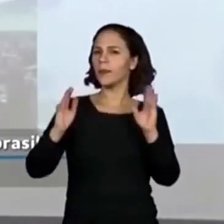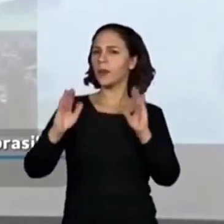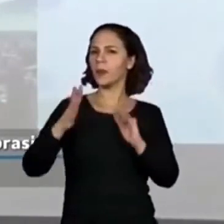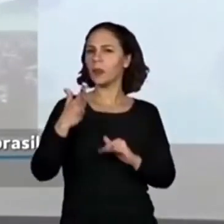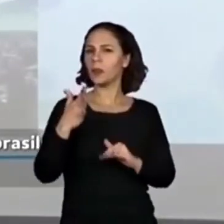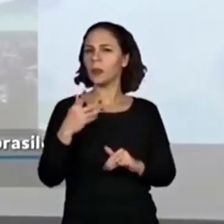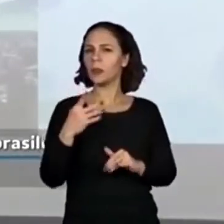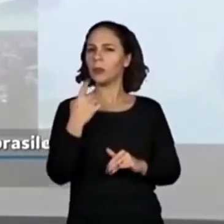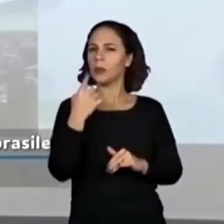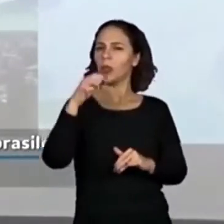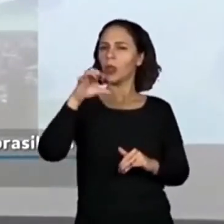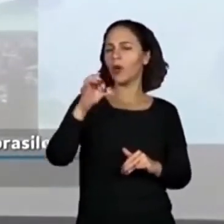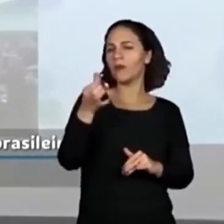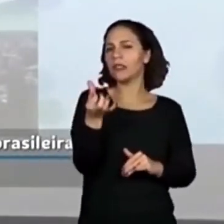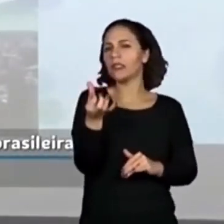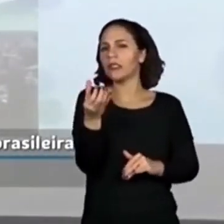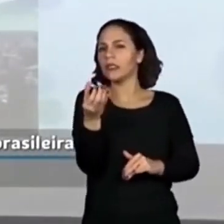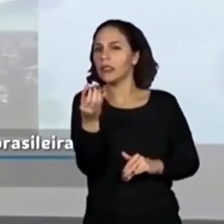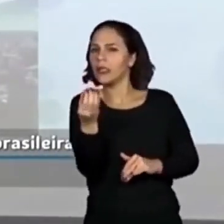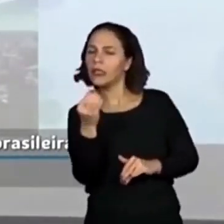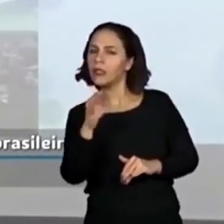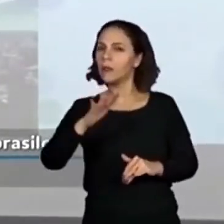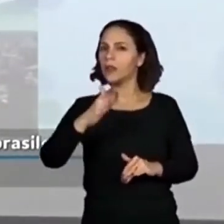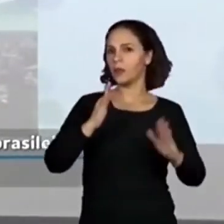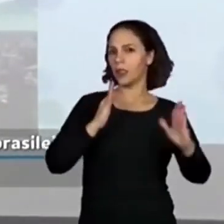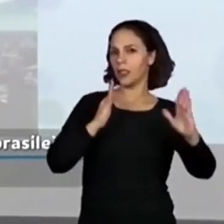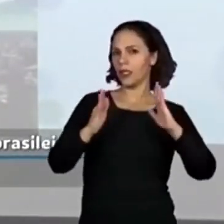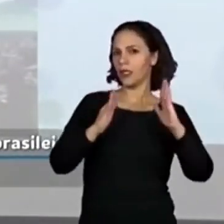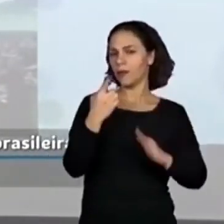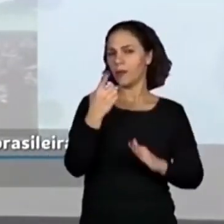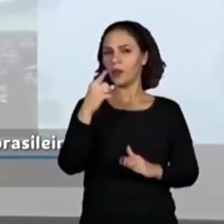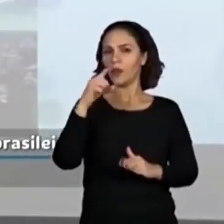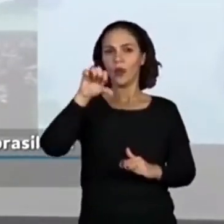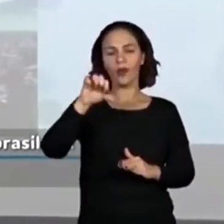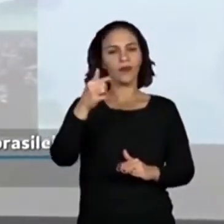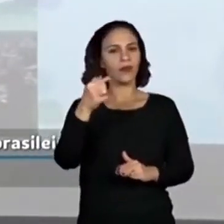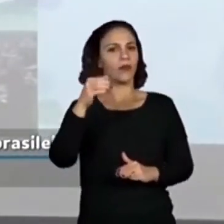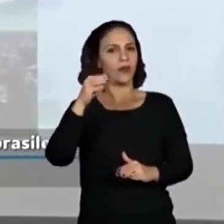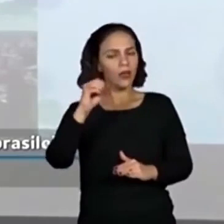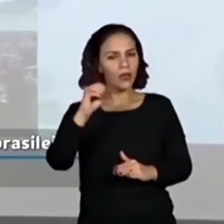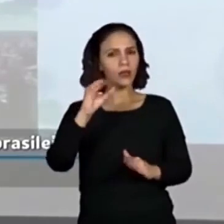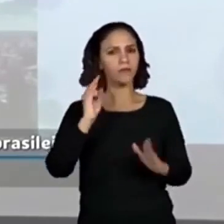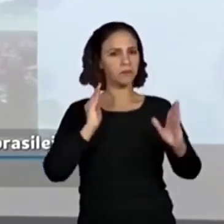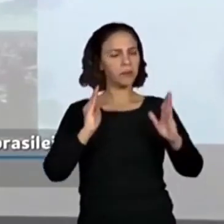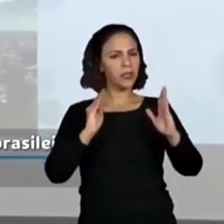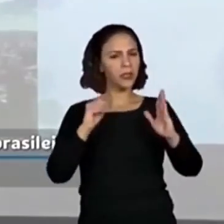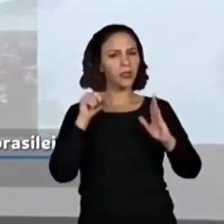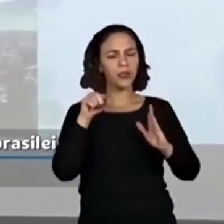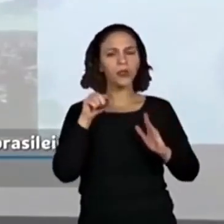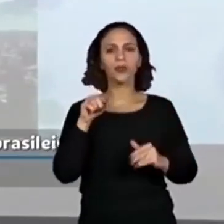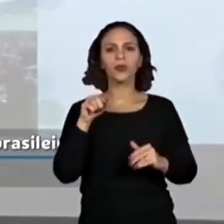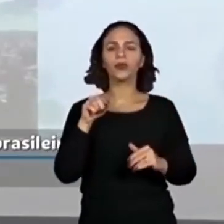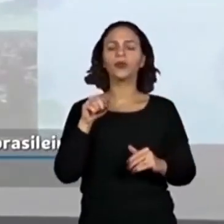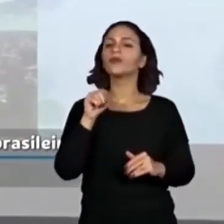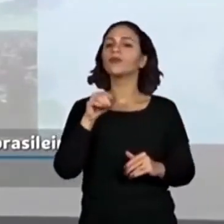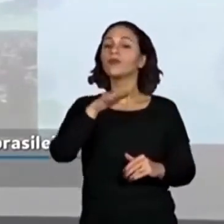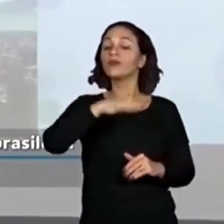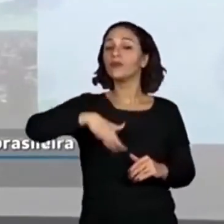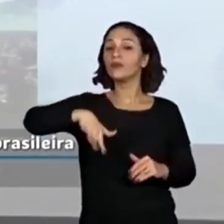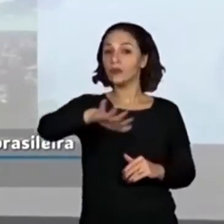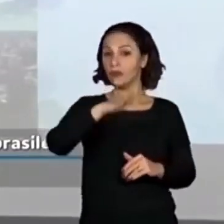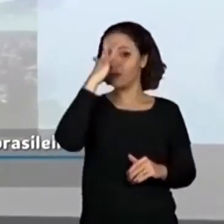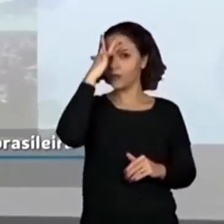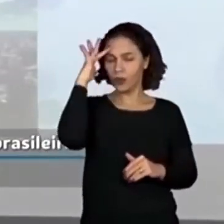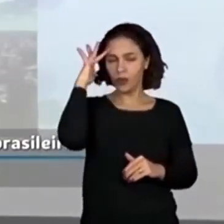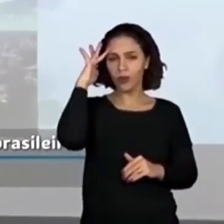década de 60, 1960, 1970, onde grande parte da população ainda